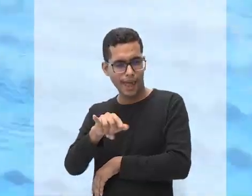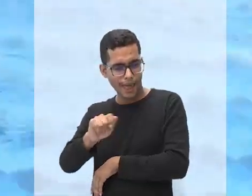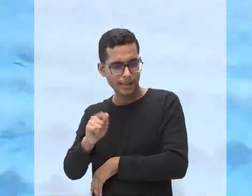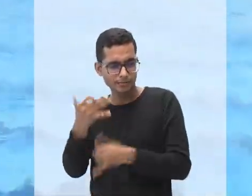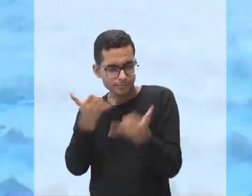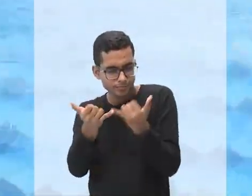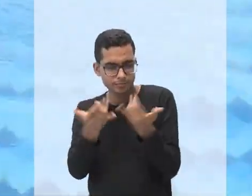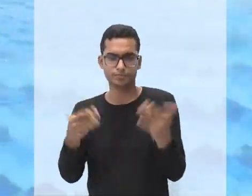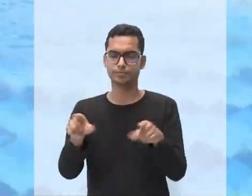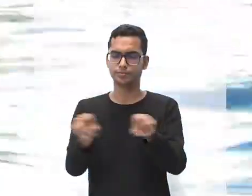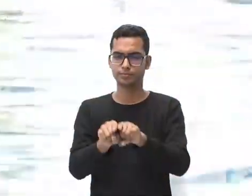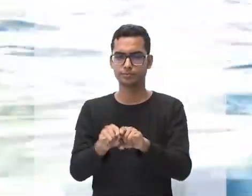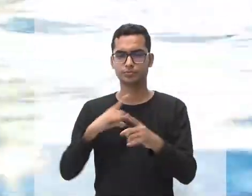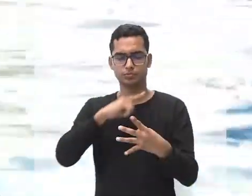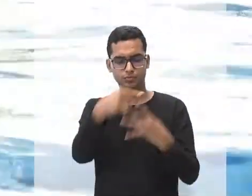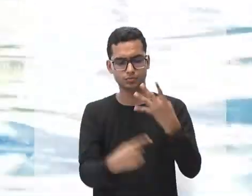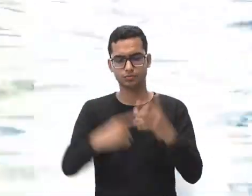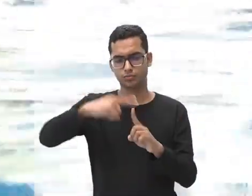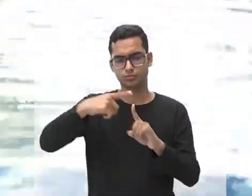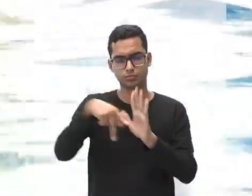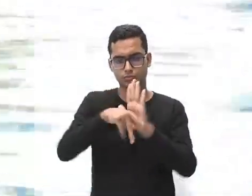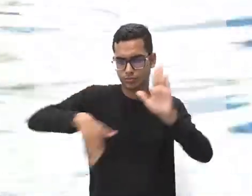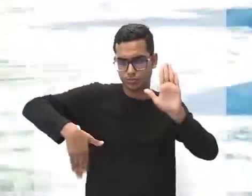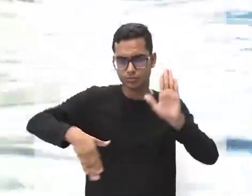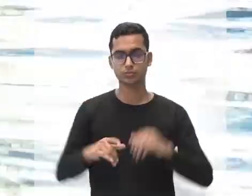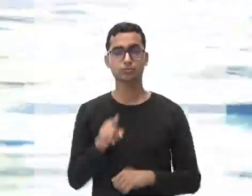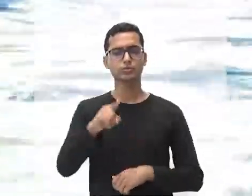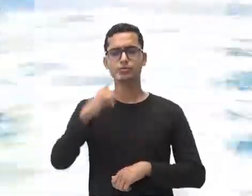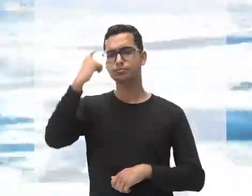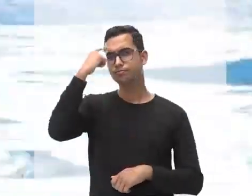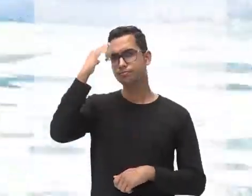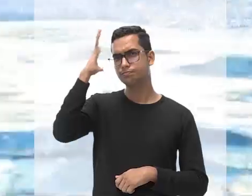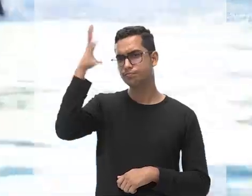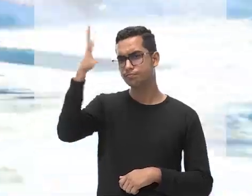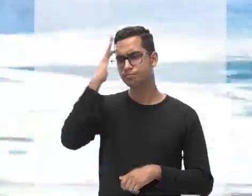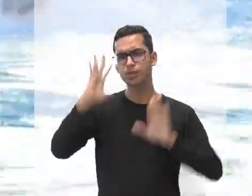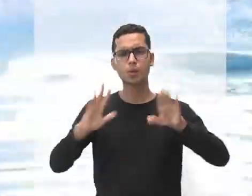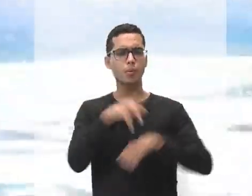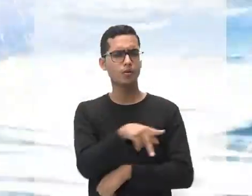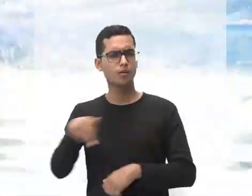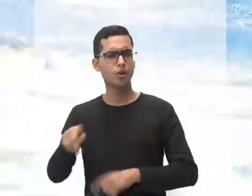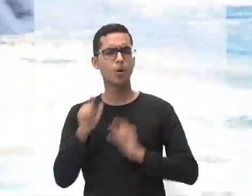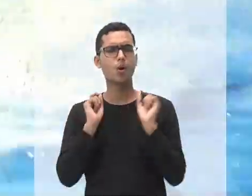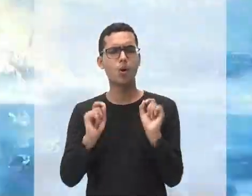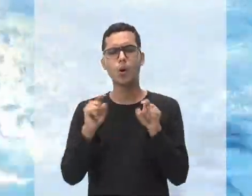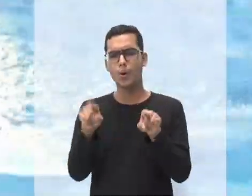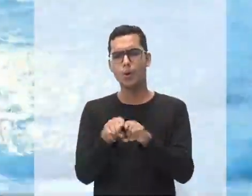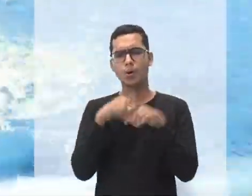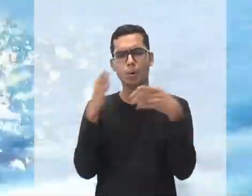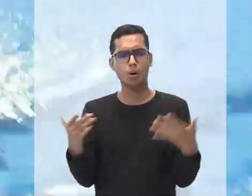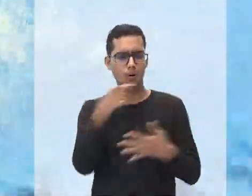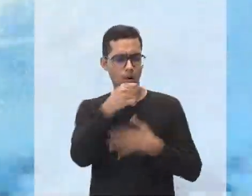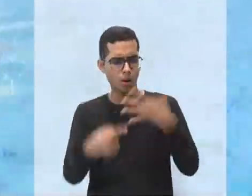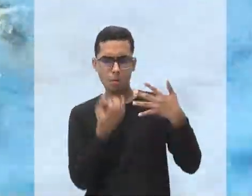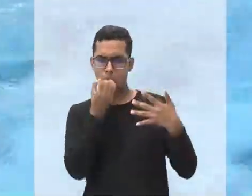quando a cabeça sobe, né, e quebra a superfície da água. Na verdade, o peitoral, o corpo, né? Então, esse é o